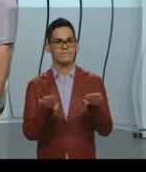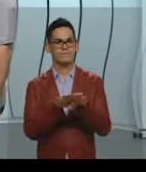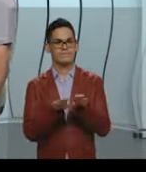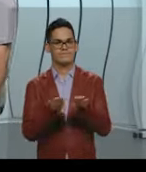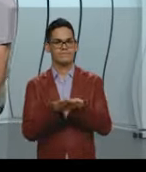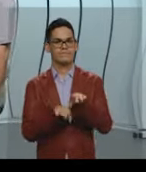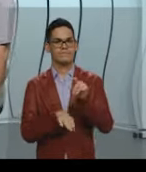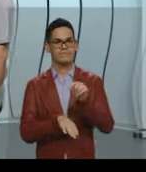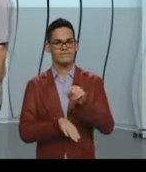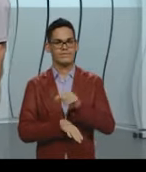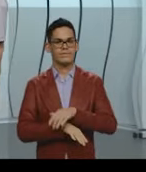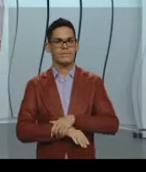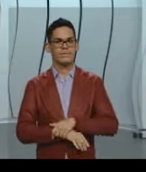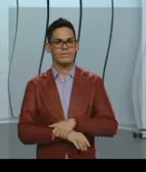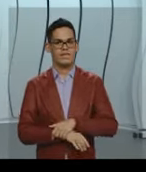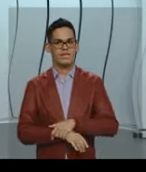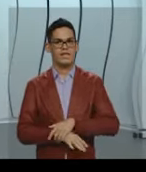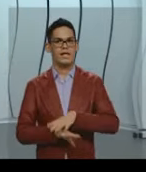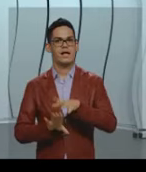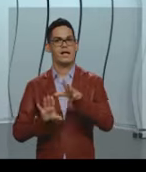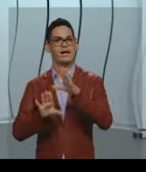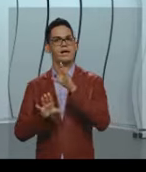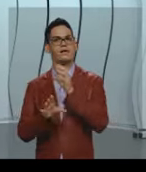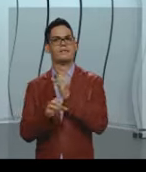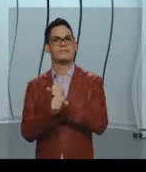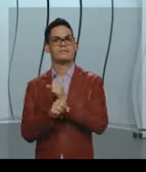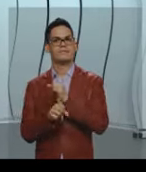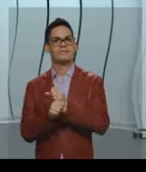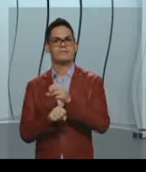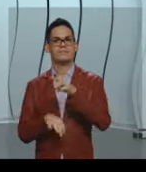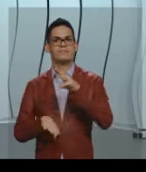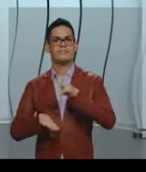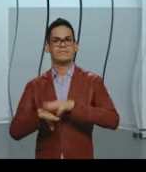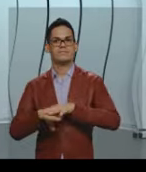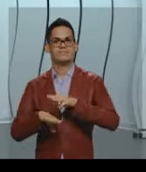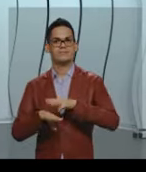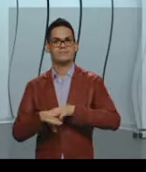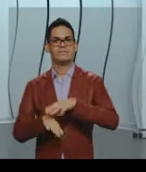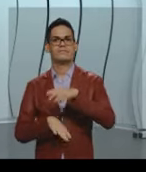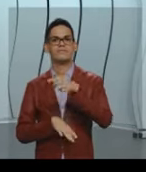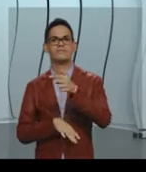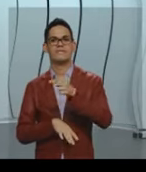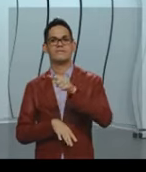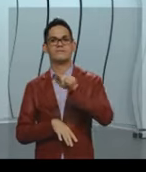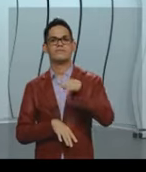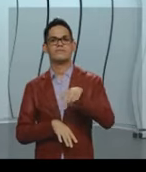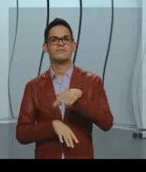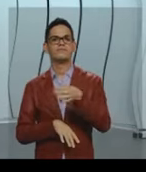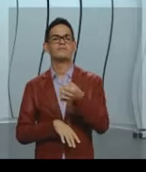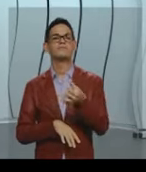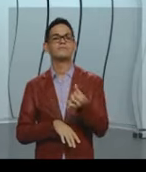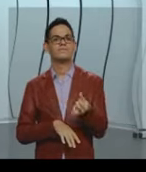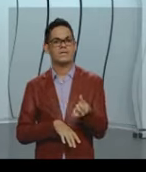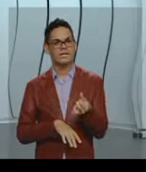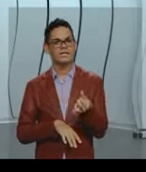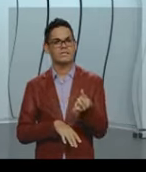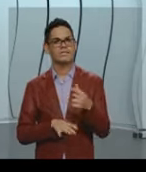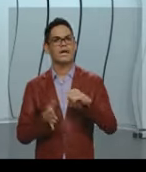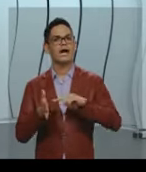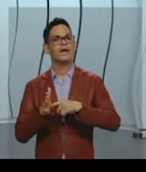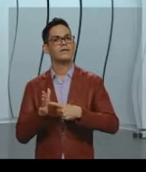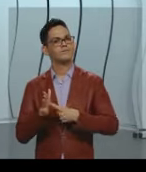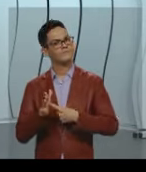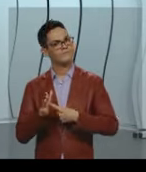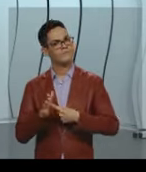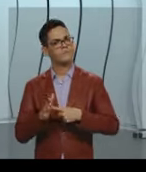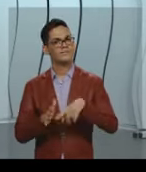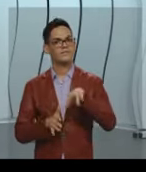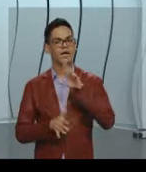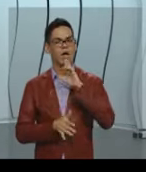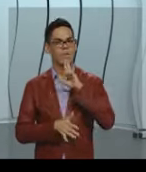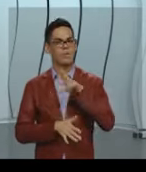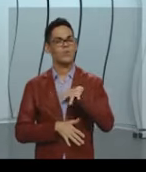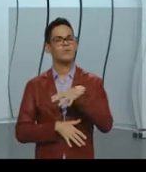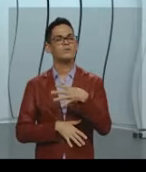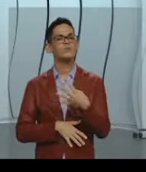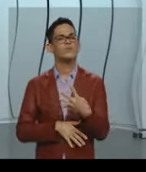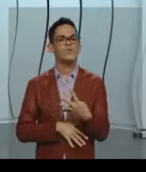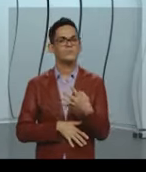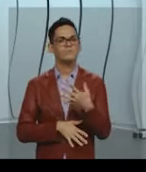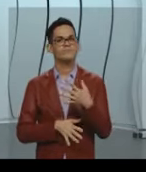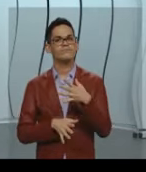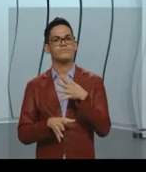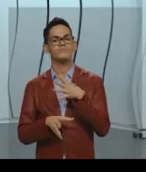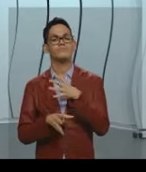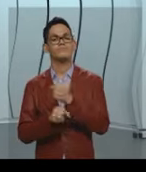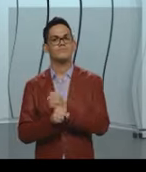média vai ser a nota de matemática, 7,6, vezes o peso dela, que é 4. Mais a nota